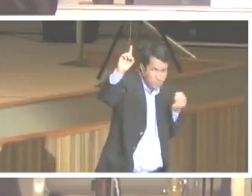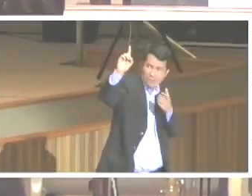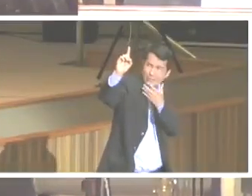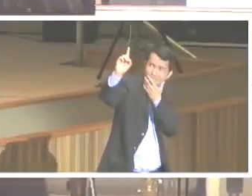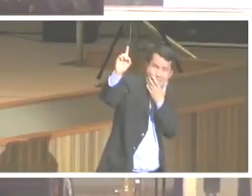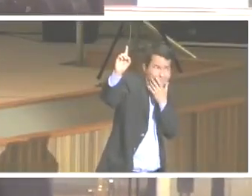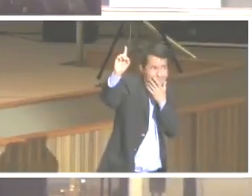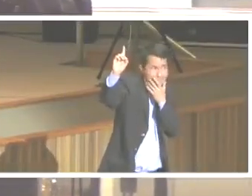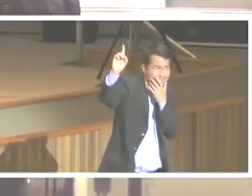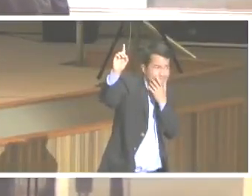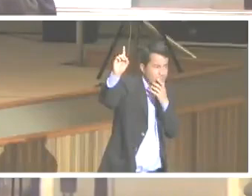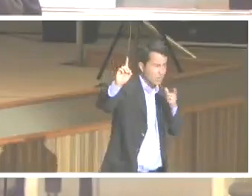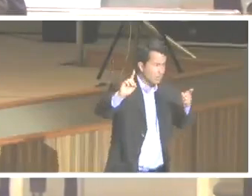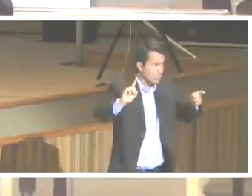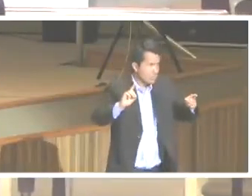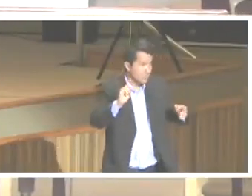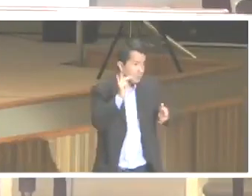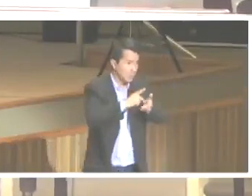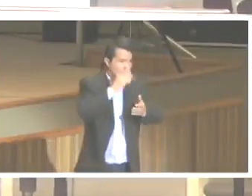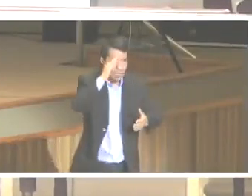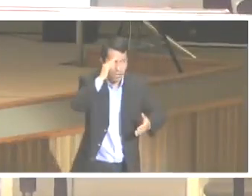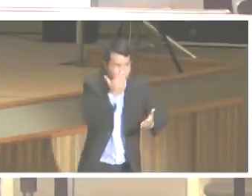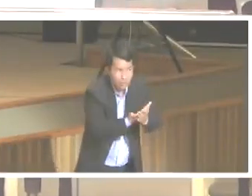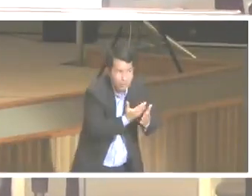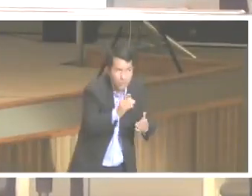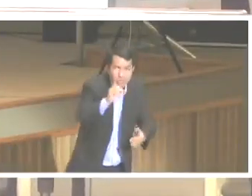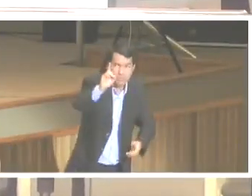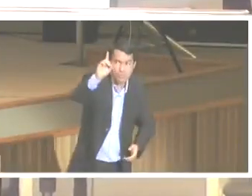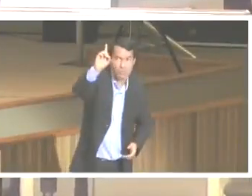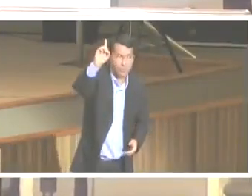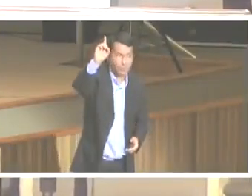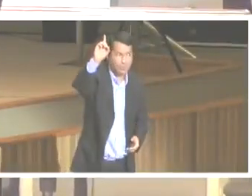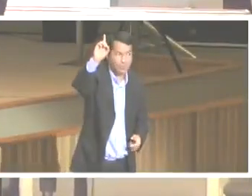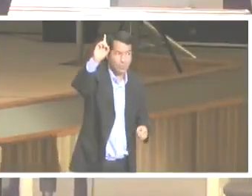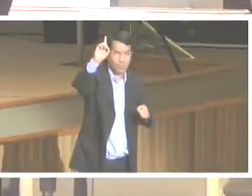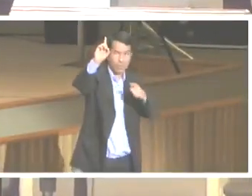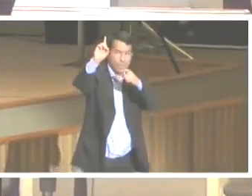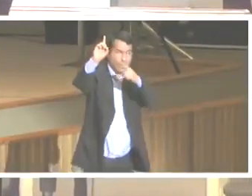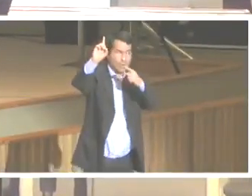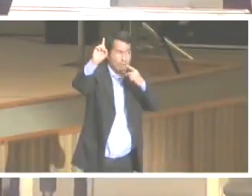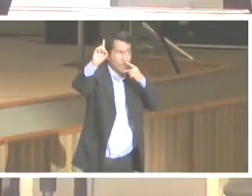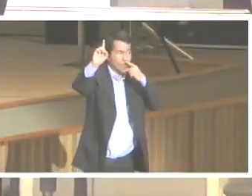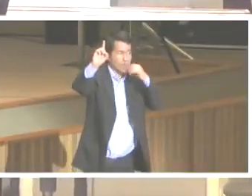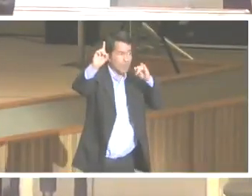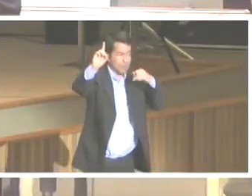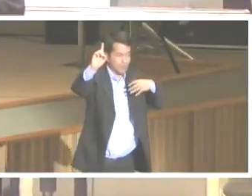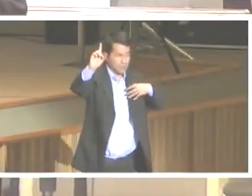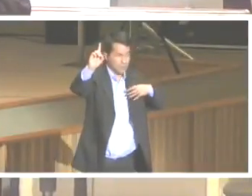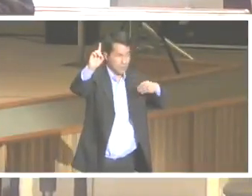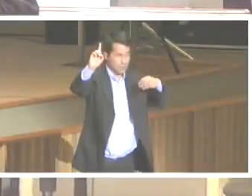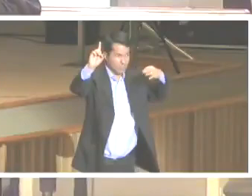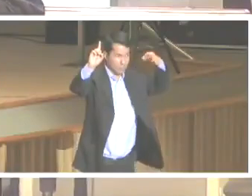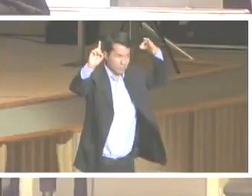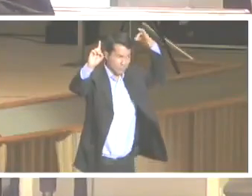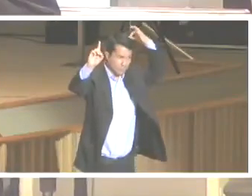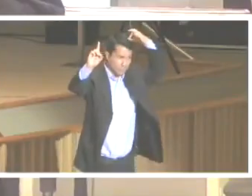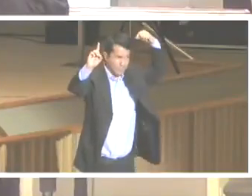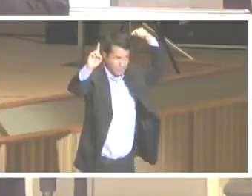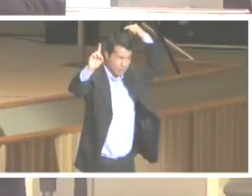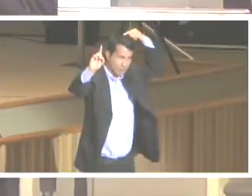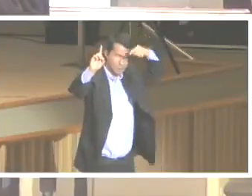no credo apostólico que ele é o deus pai todo poderoso criador do céu e da